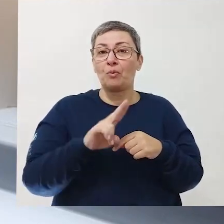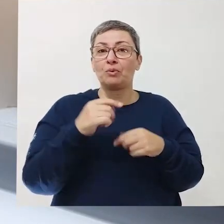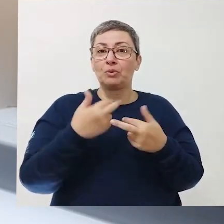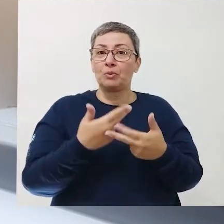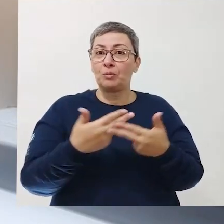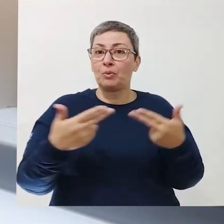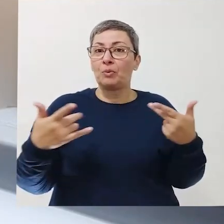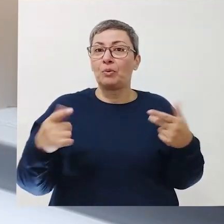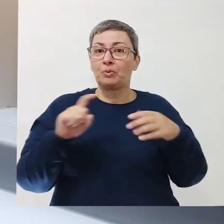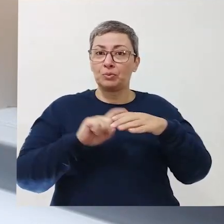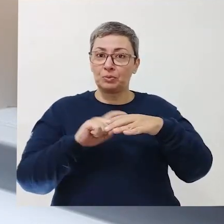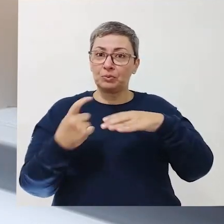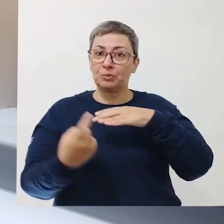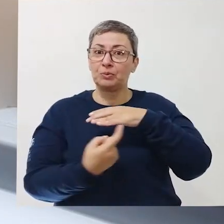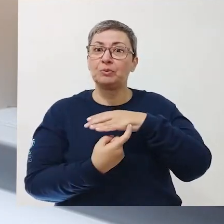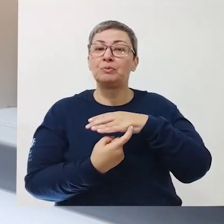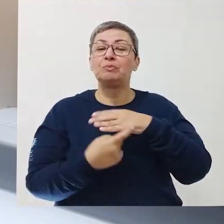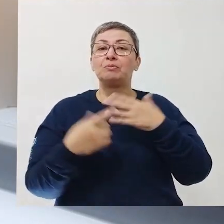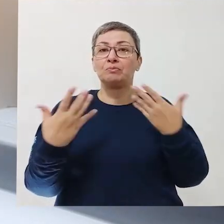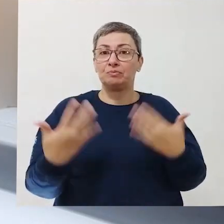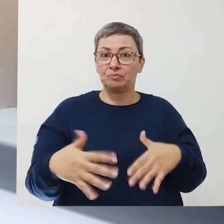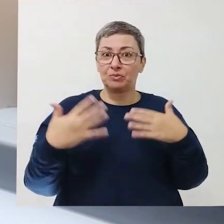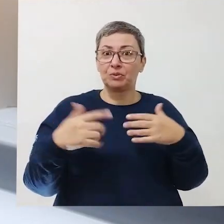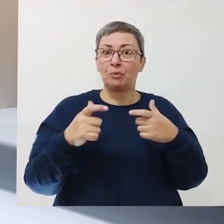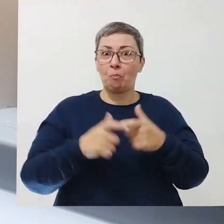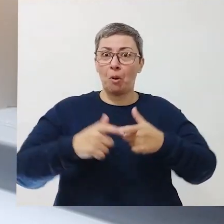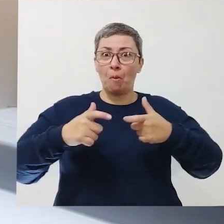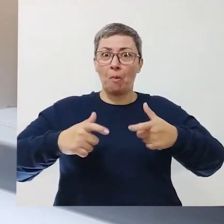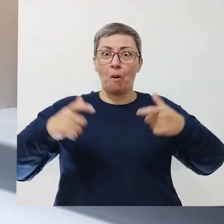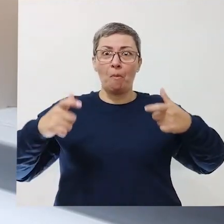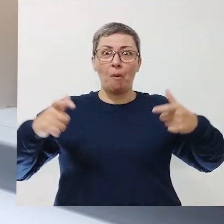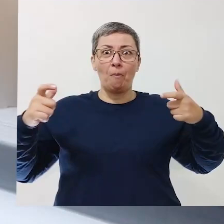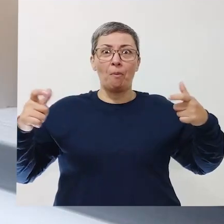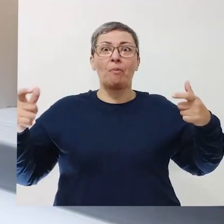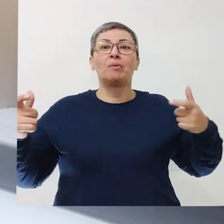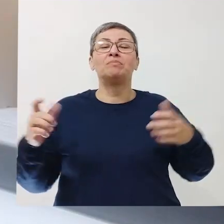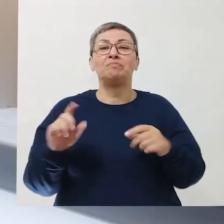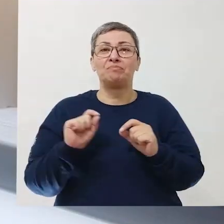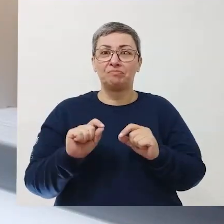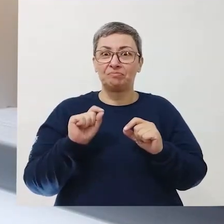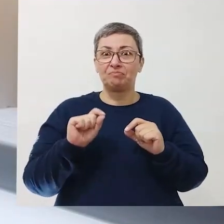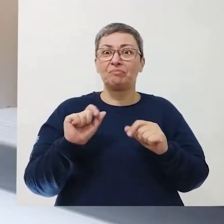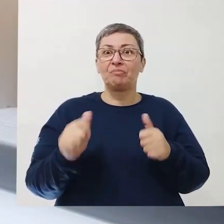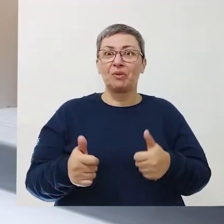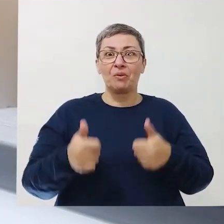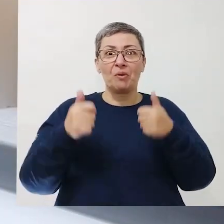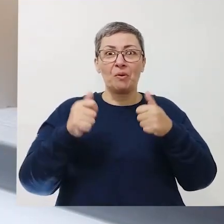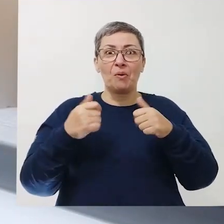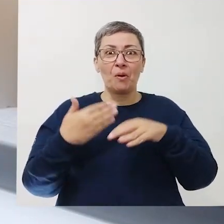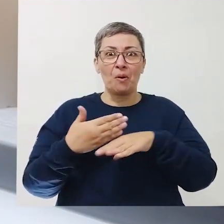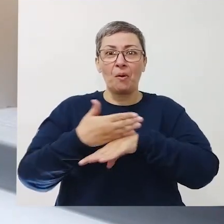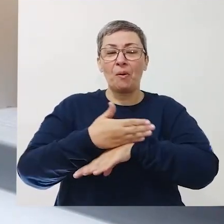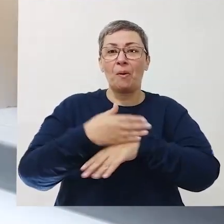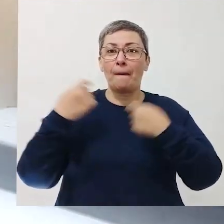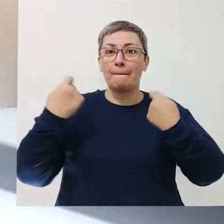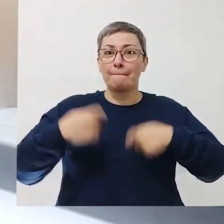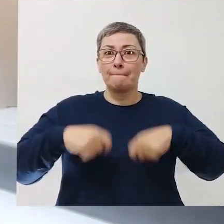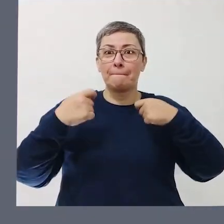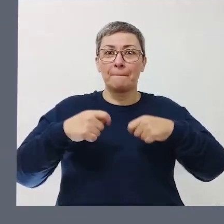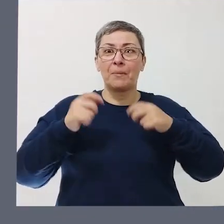as mudanças de rotinas Também vivemos um enorme desenvolvimento Com os meios de